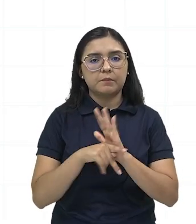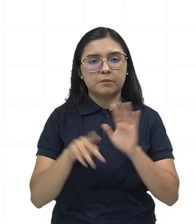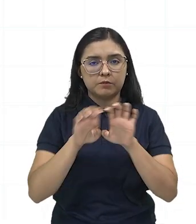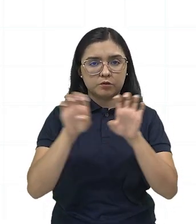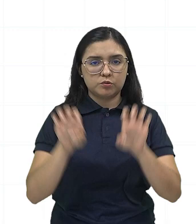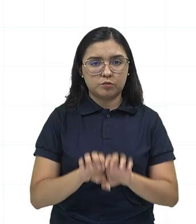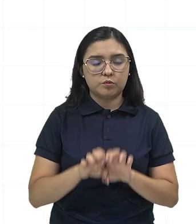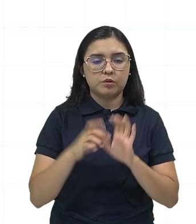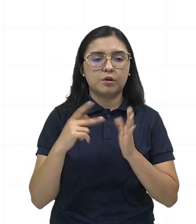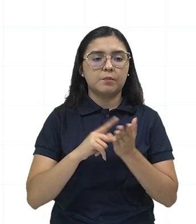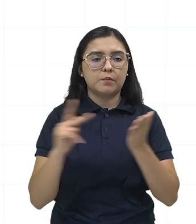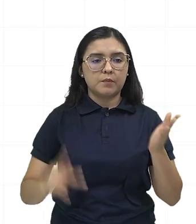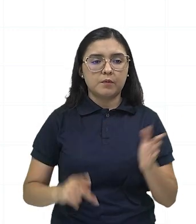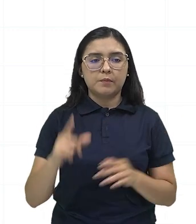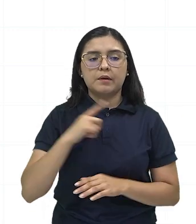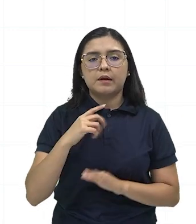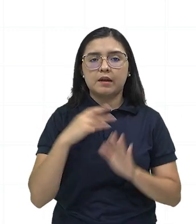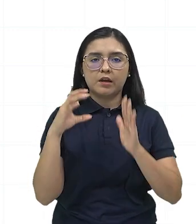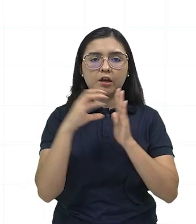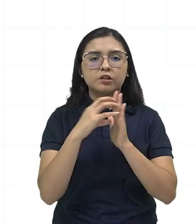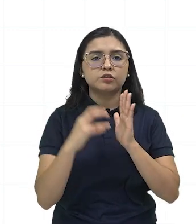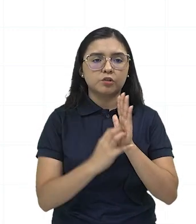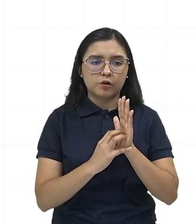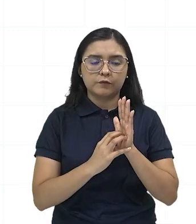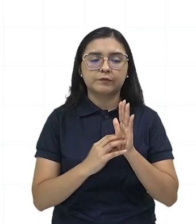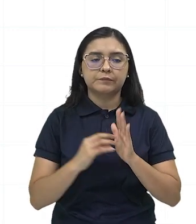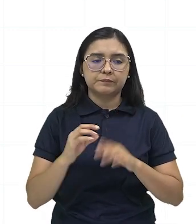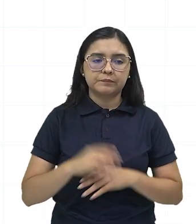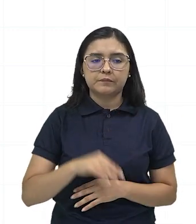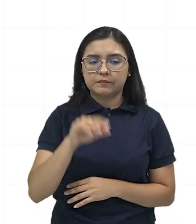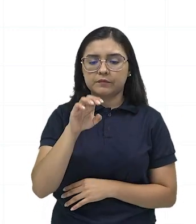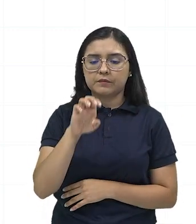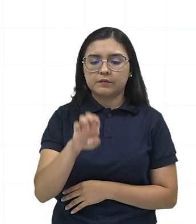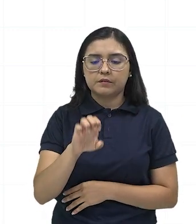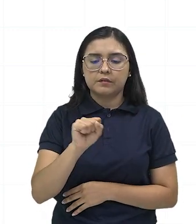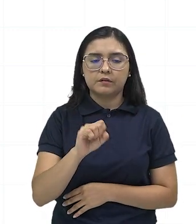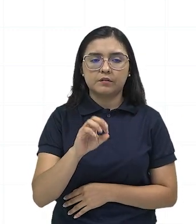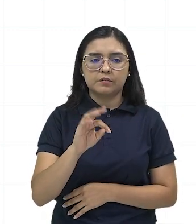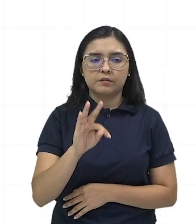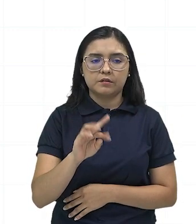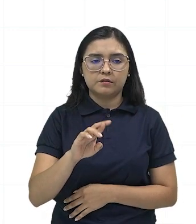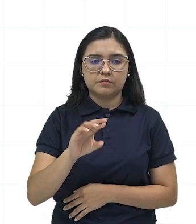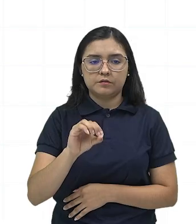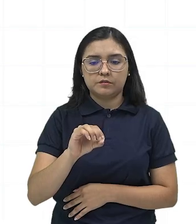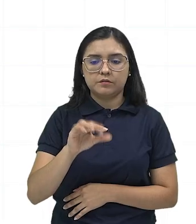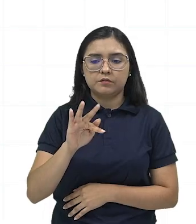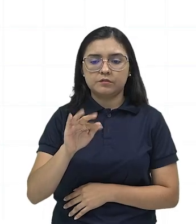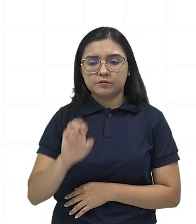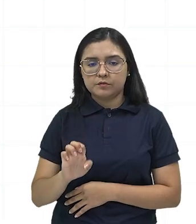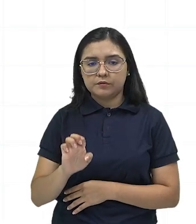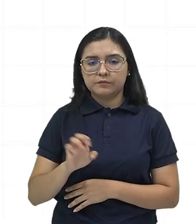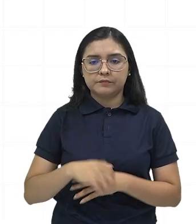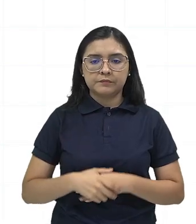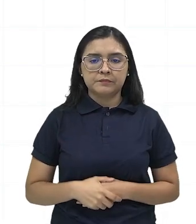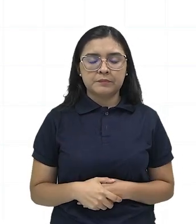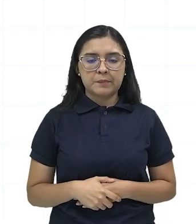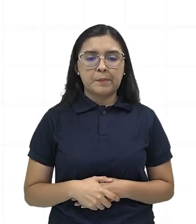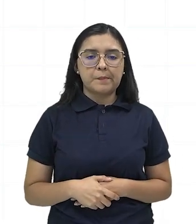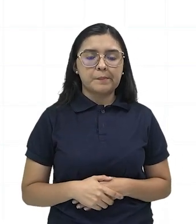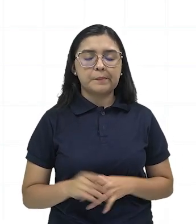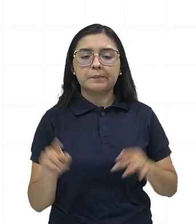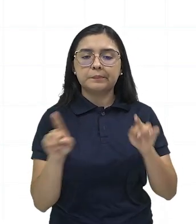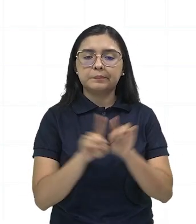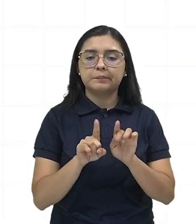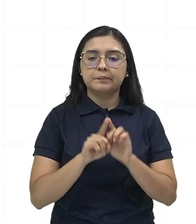a estrofe, que é esse grupo de versos organizados em uma unidade estrutural que é chamada de estrofe. Eu